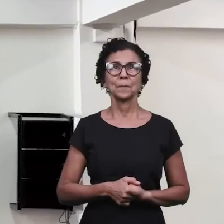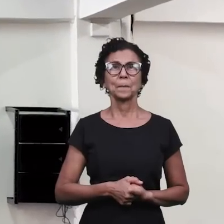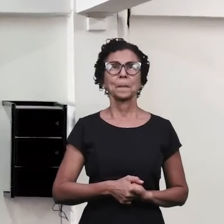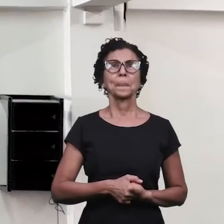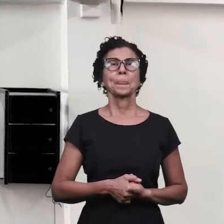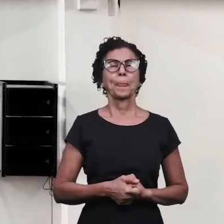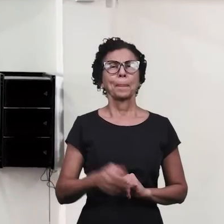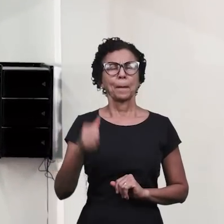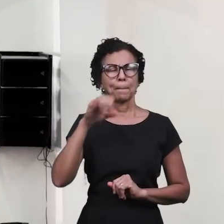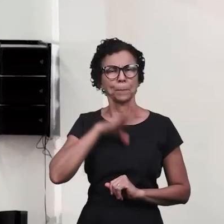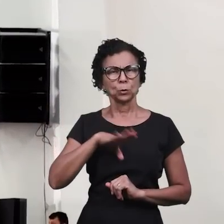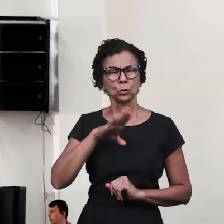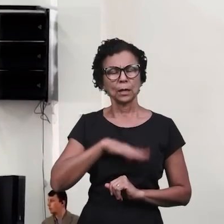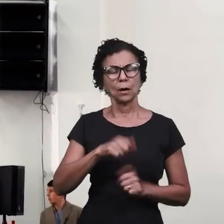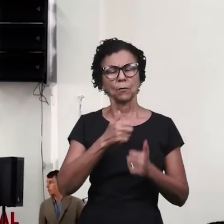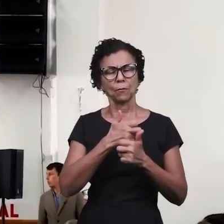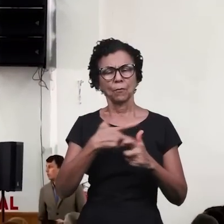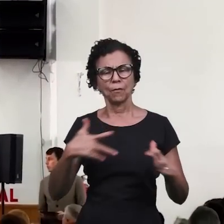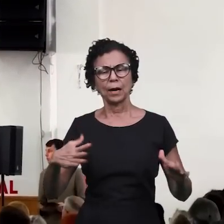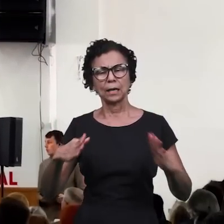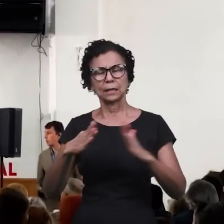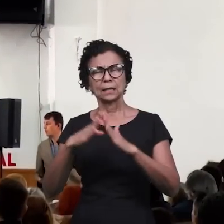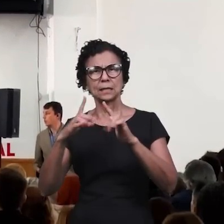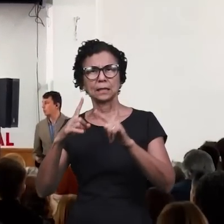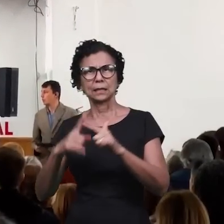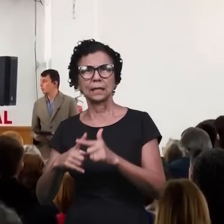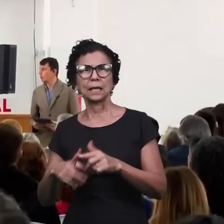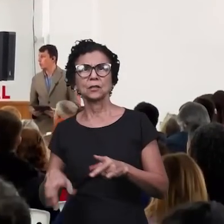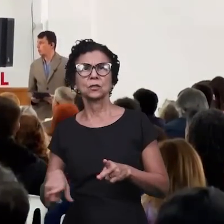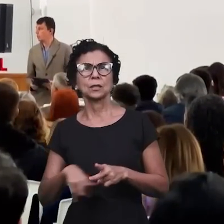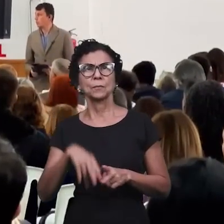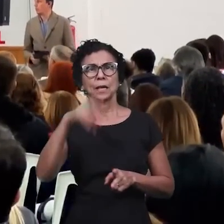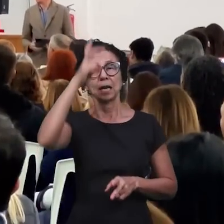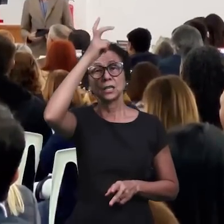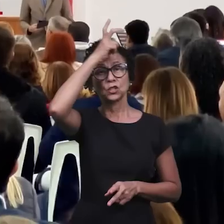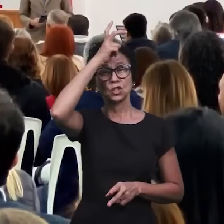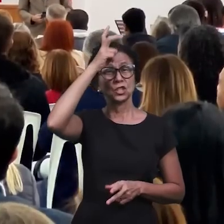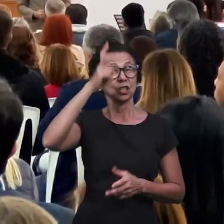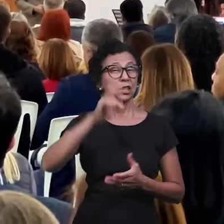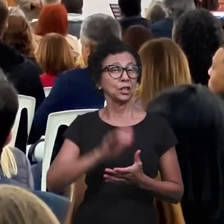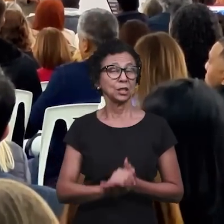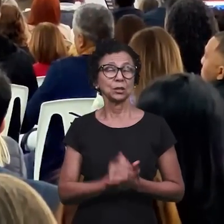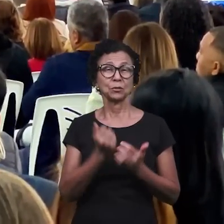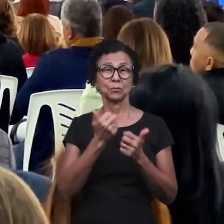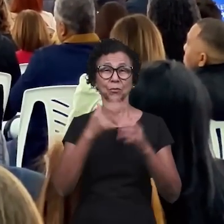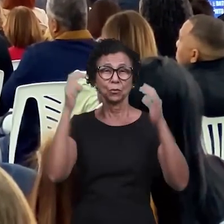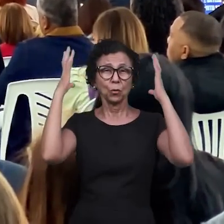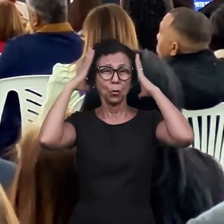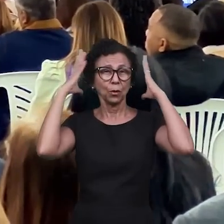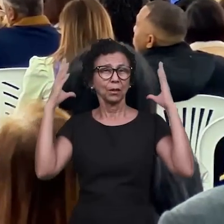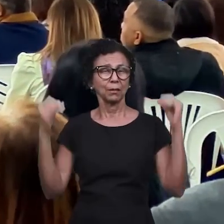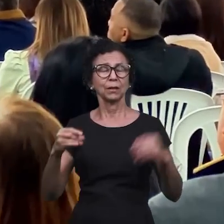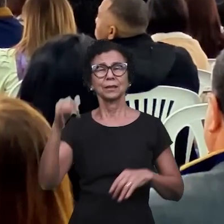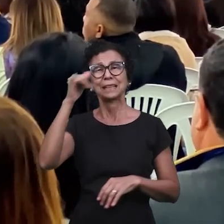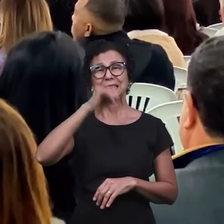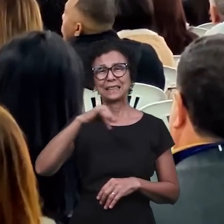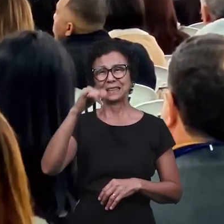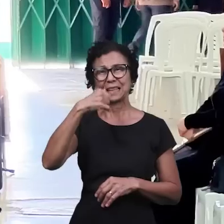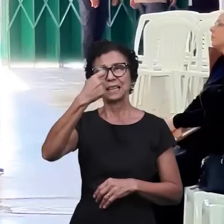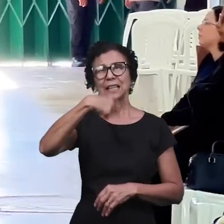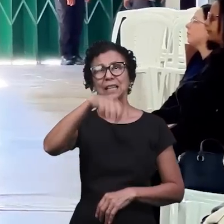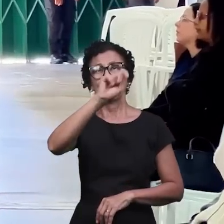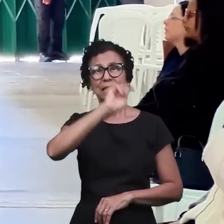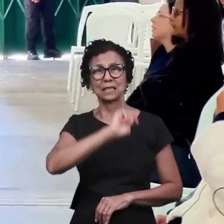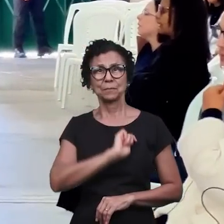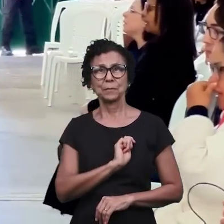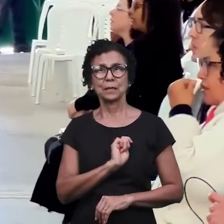das igrejas em Portugal e também de países como Egito, Nigéria, Paquistão, Alemanha, Holanda, Itália e Espanha